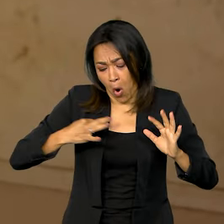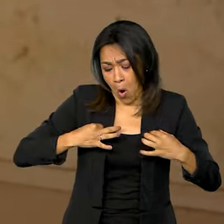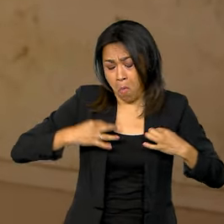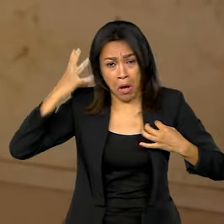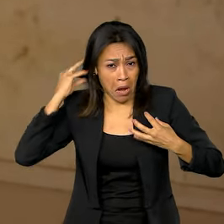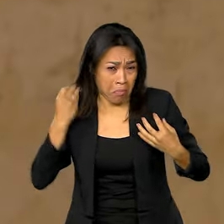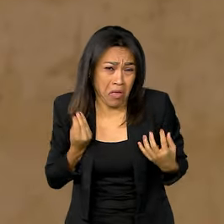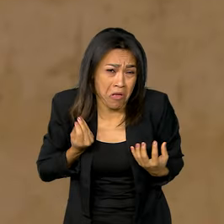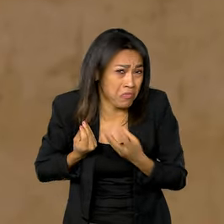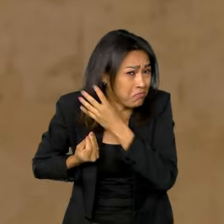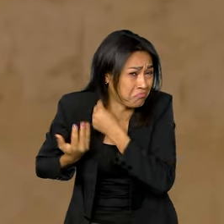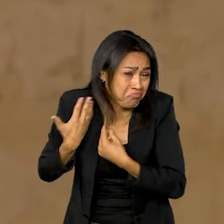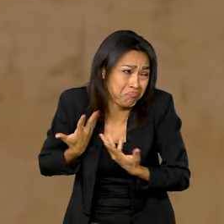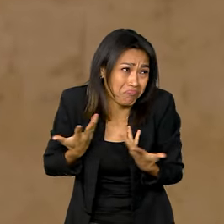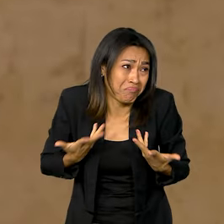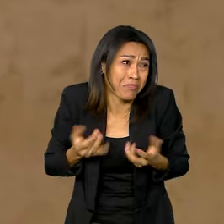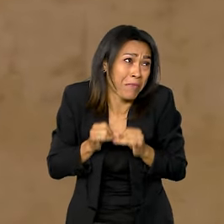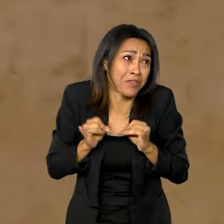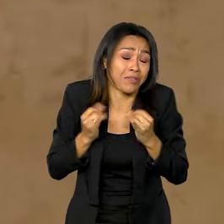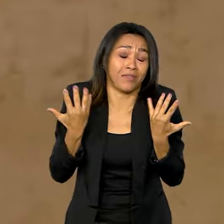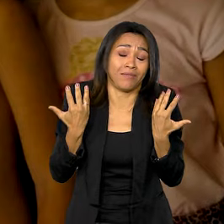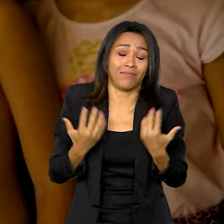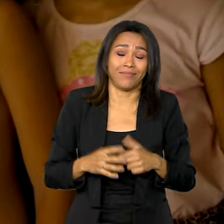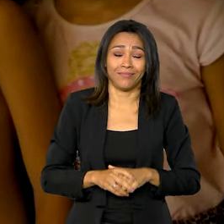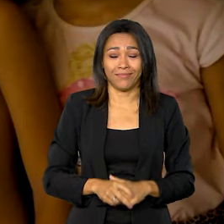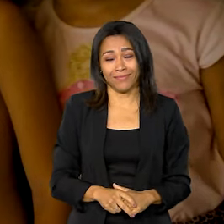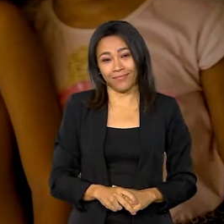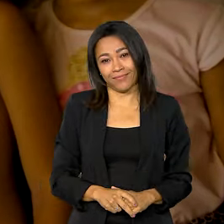roupa cabelo para mim isso é